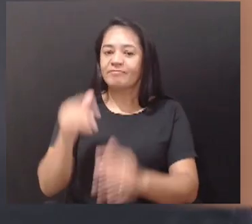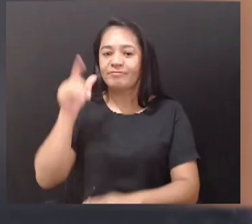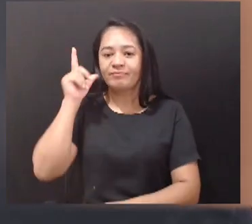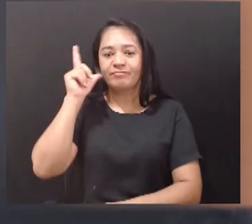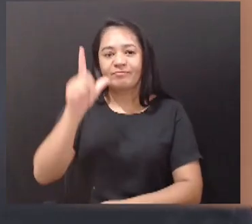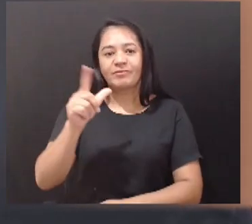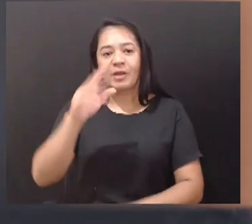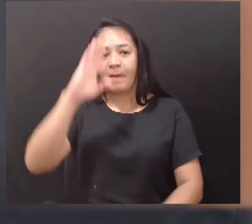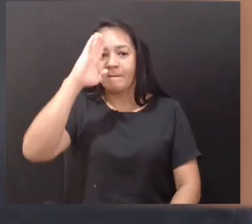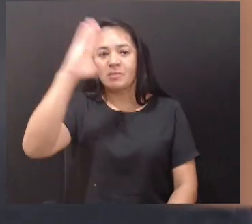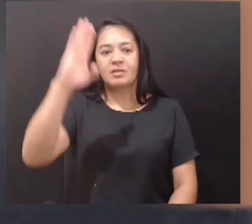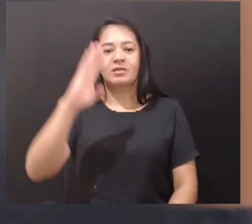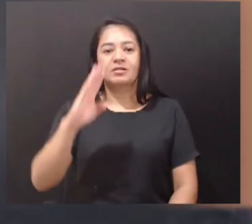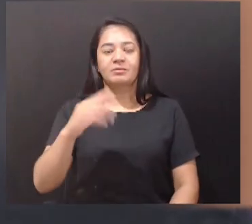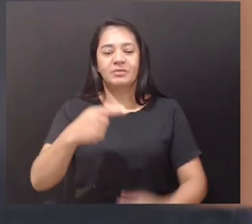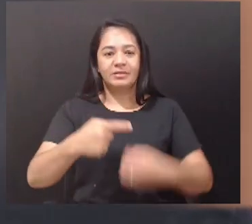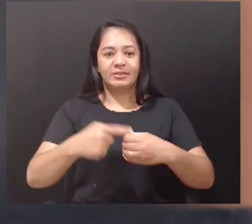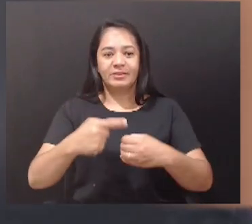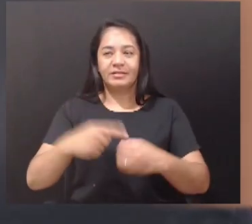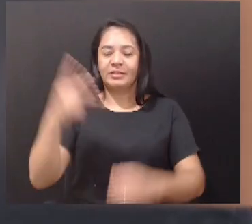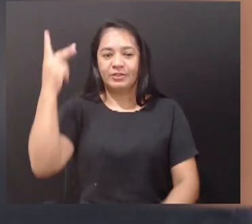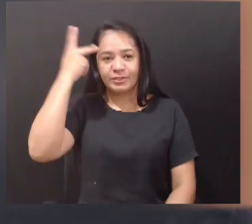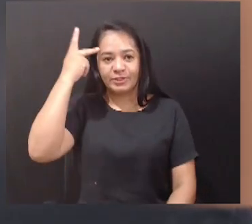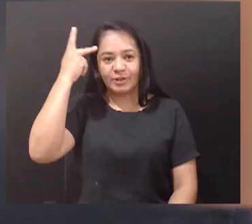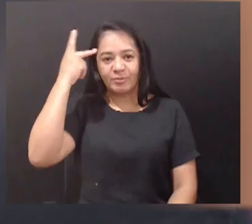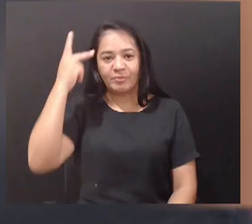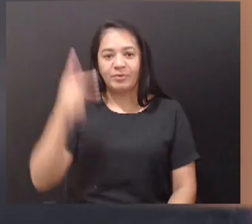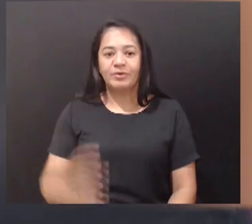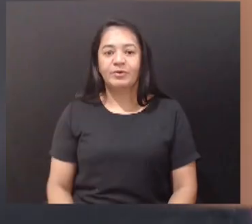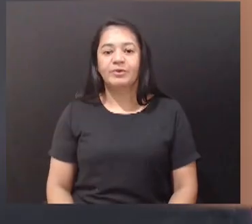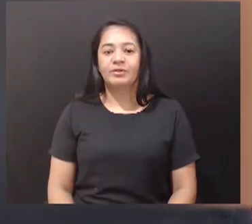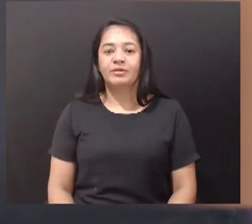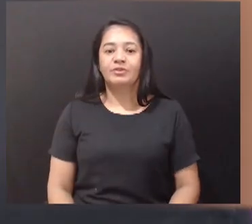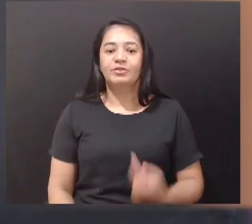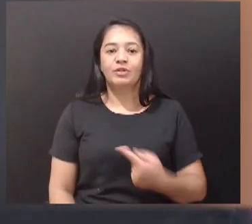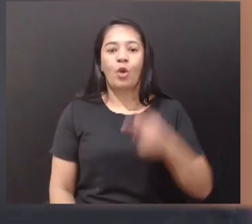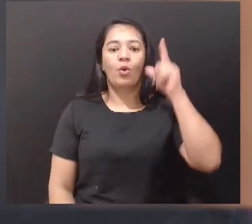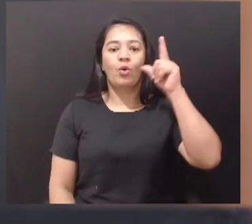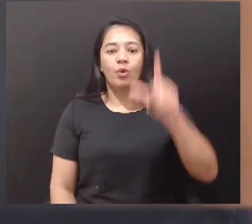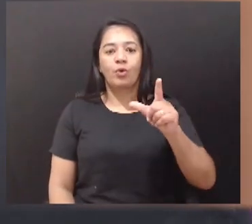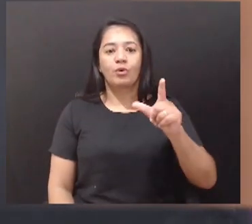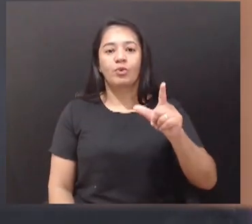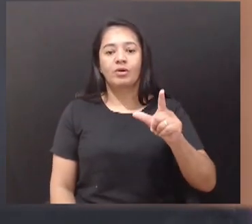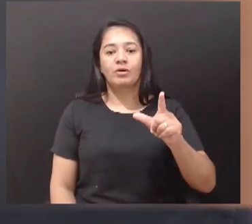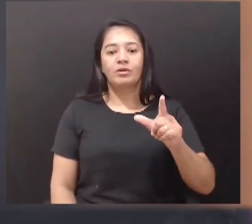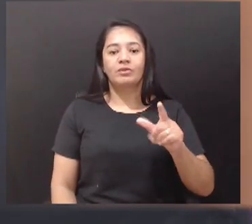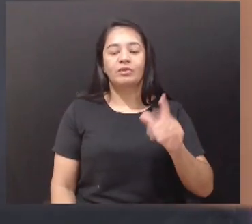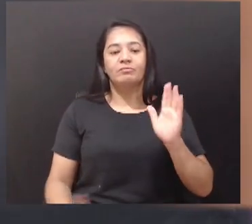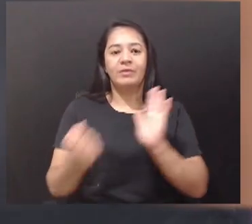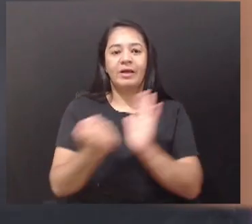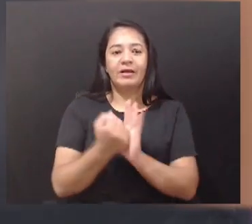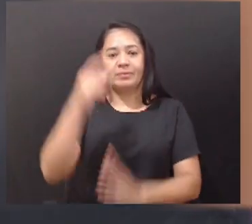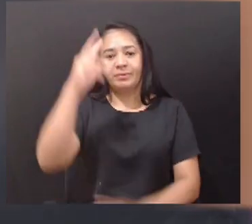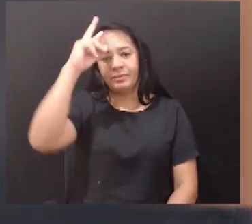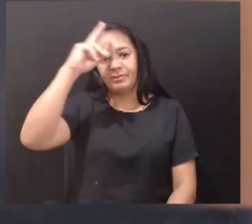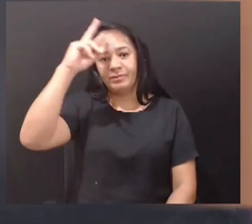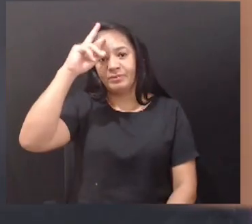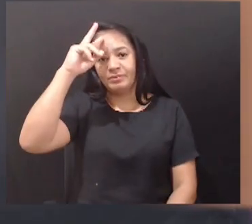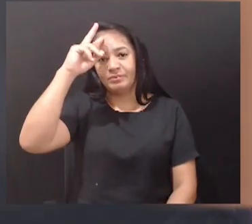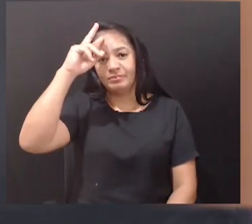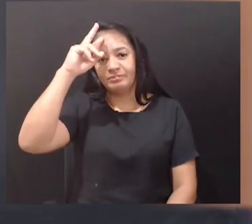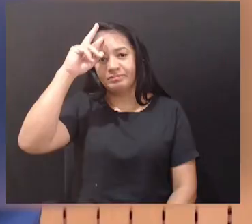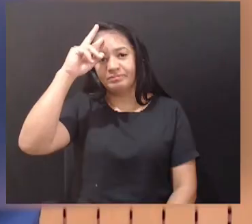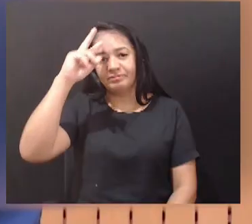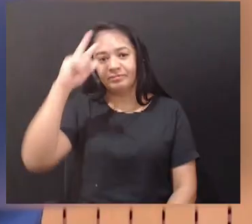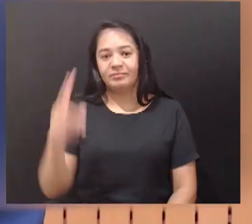na cidade de São Paulo, mas que a gente consiga deixar aí um legado e uma história para São